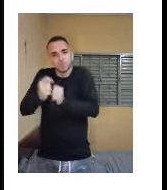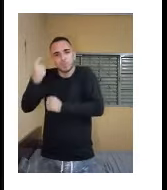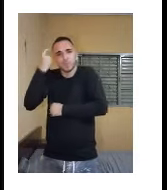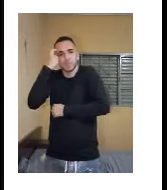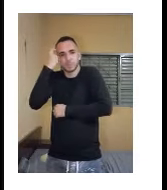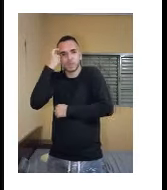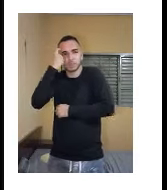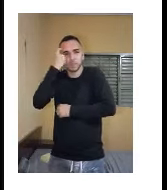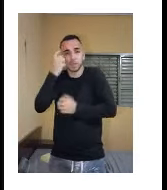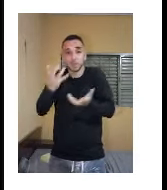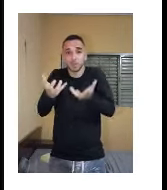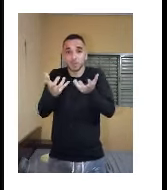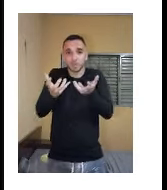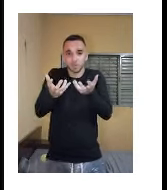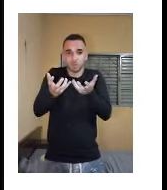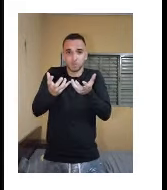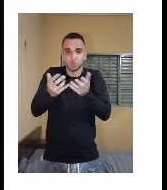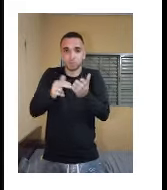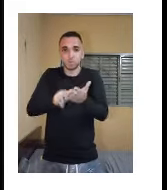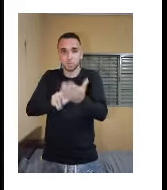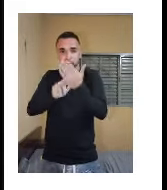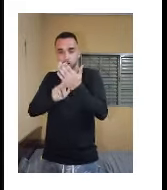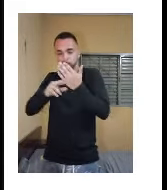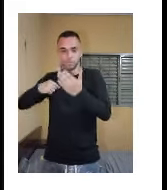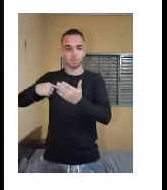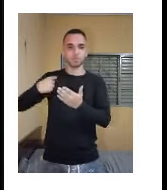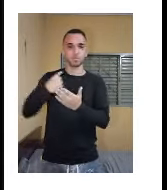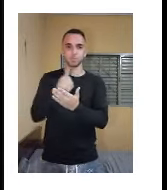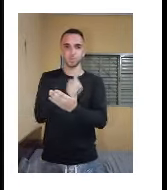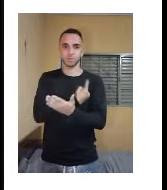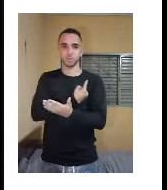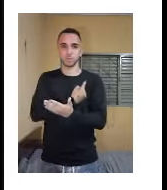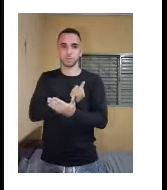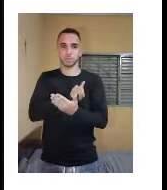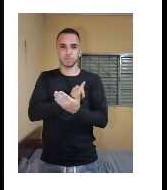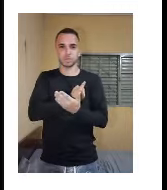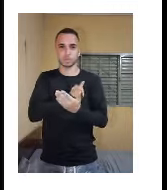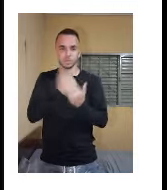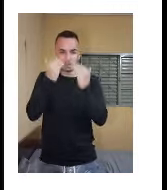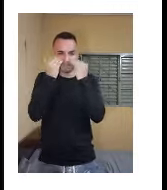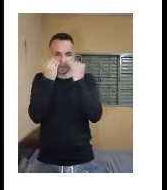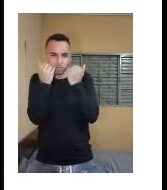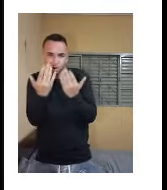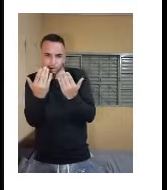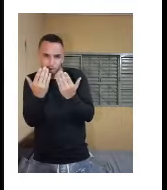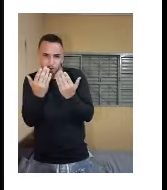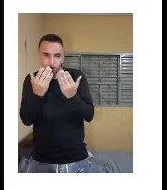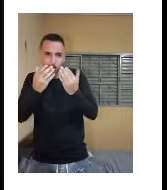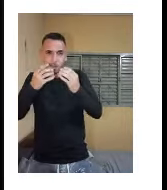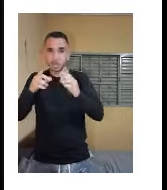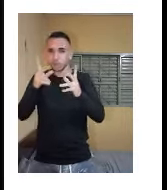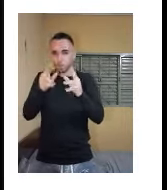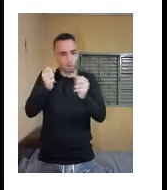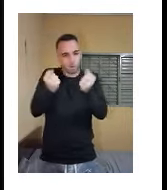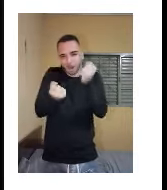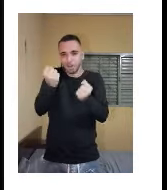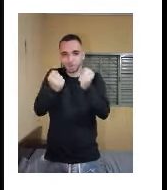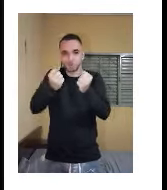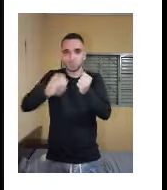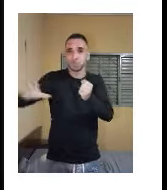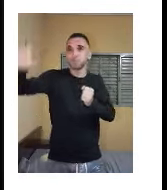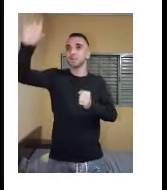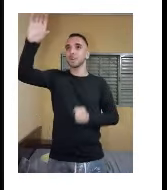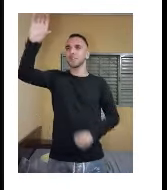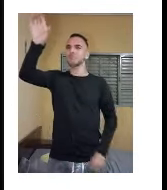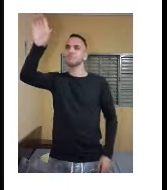eu quero trazer, né, a perspectiva de olhar, né, no retrovisor e pensar como o